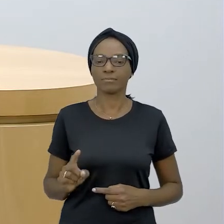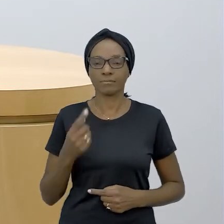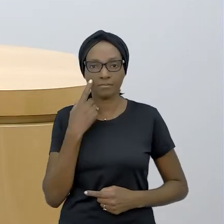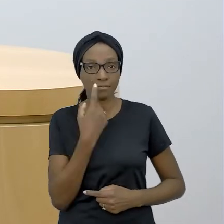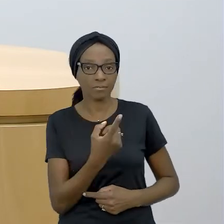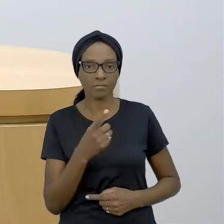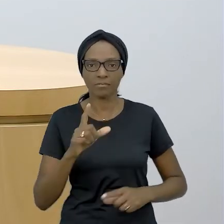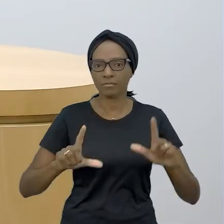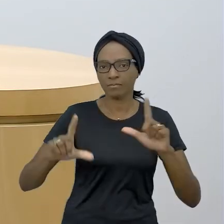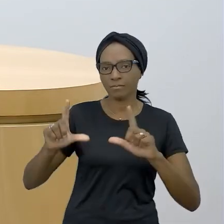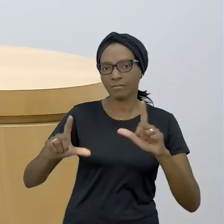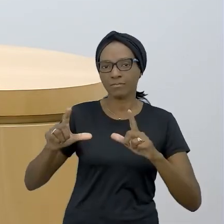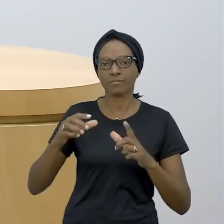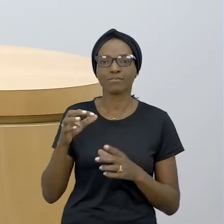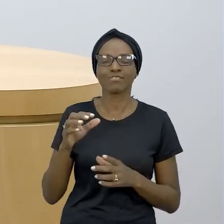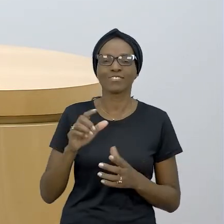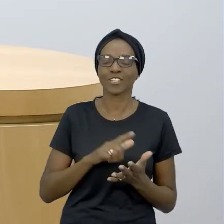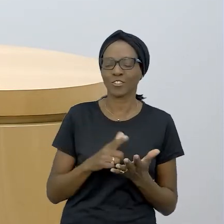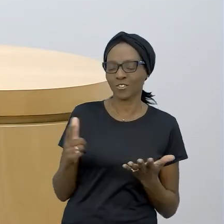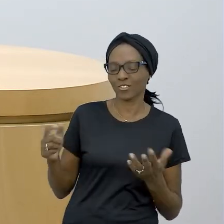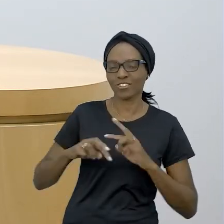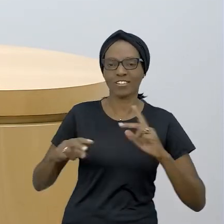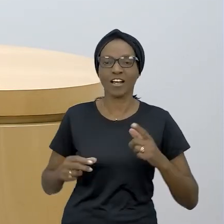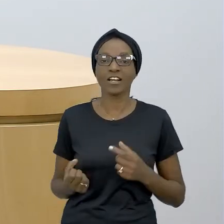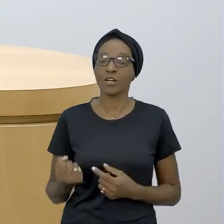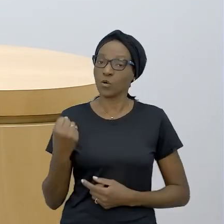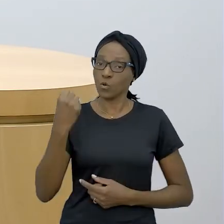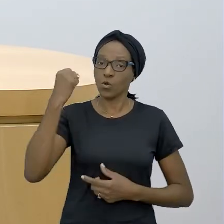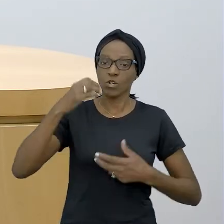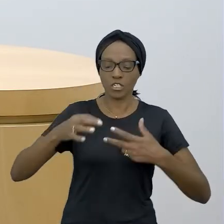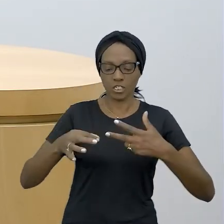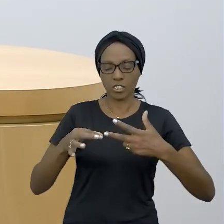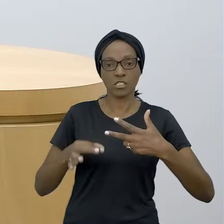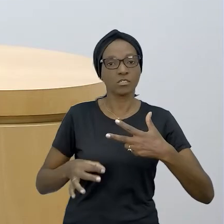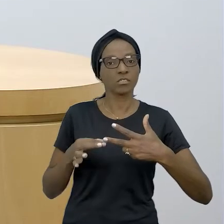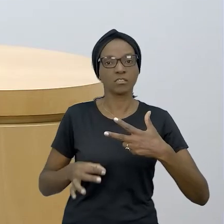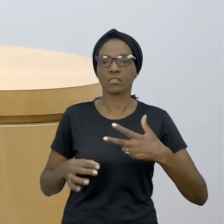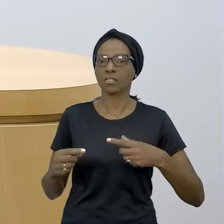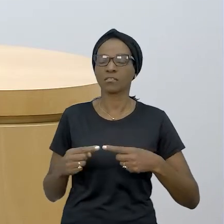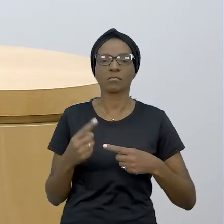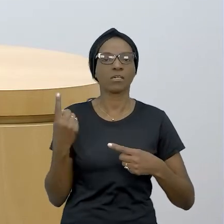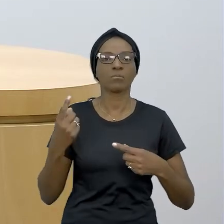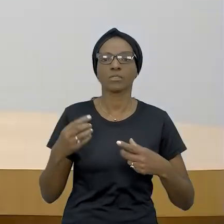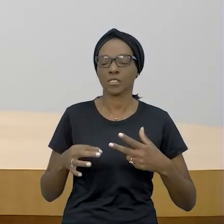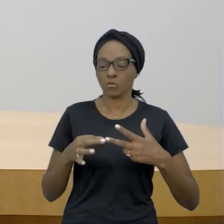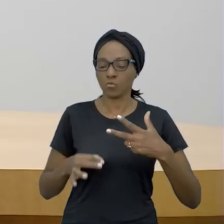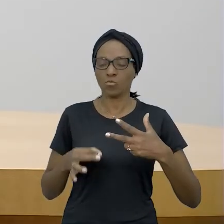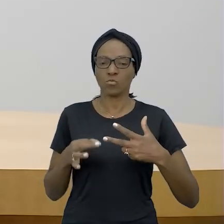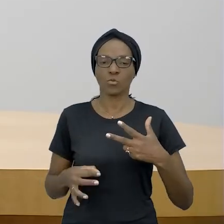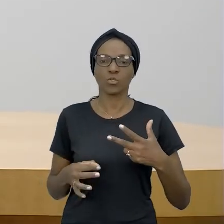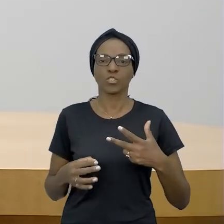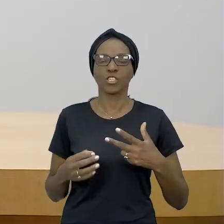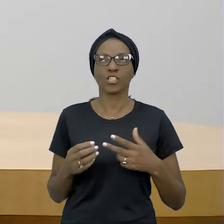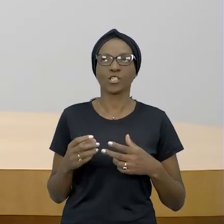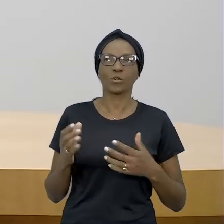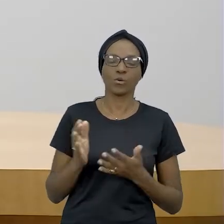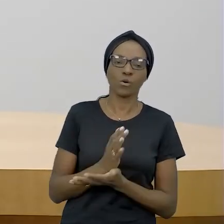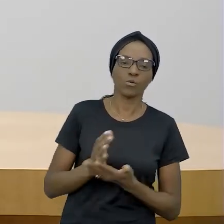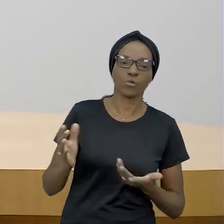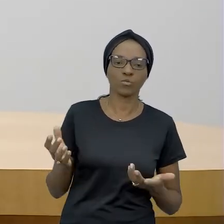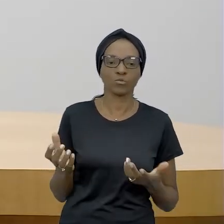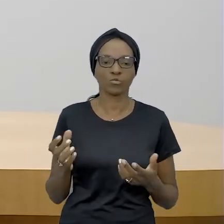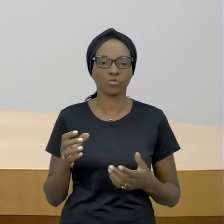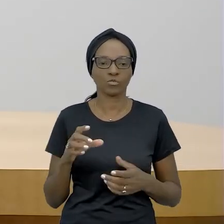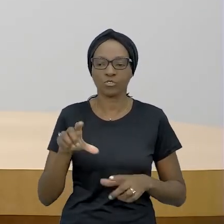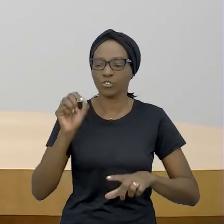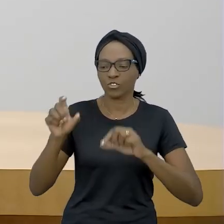jornais, e além disso, o poder judiciário não é um poder composto de cargos eletivos, como é o caso